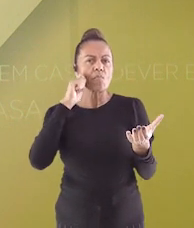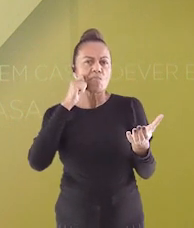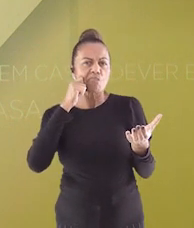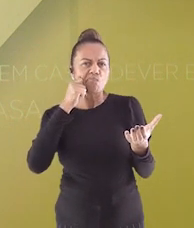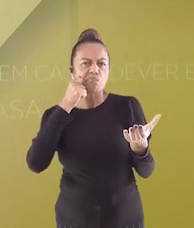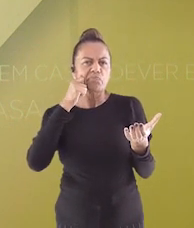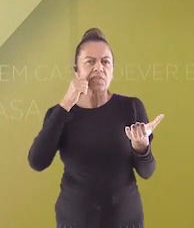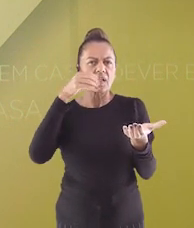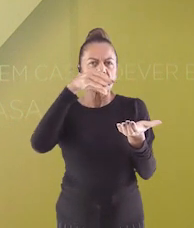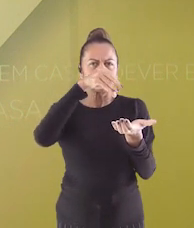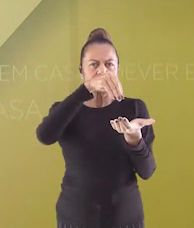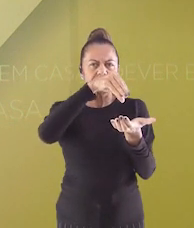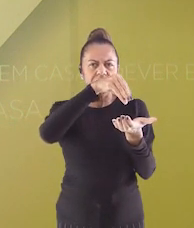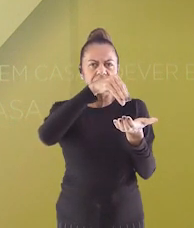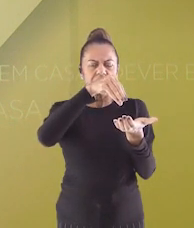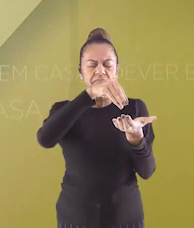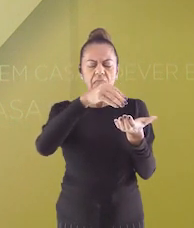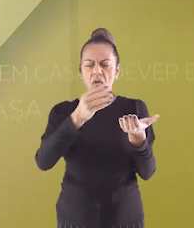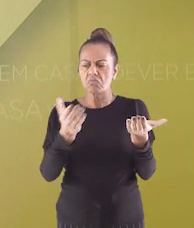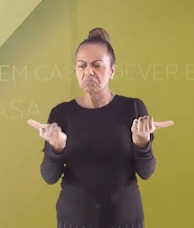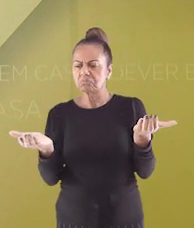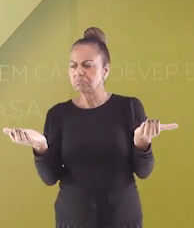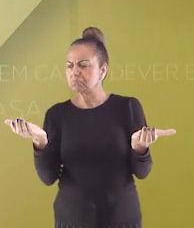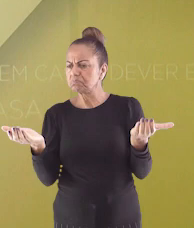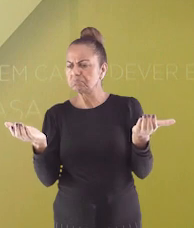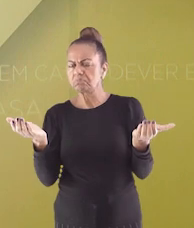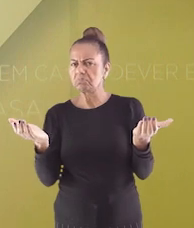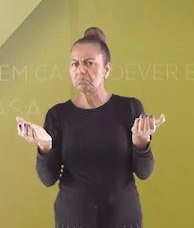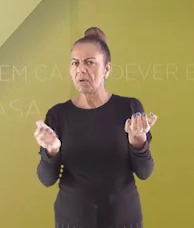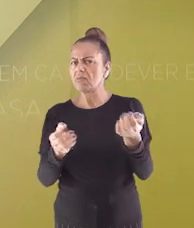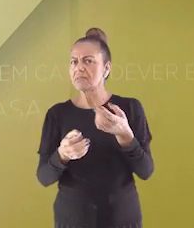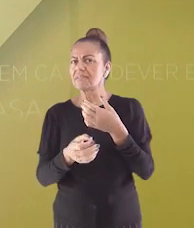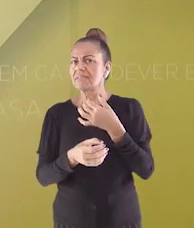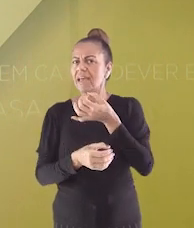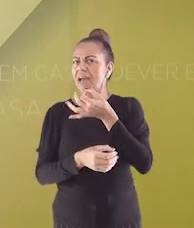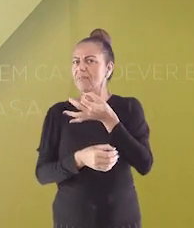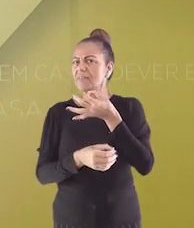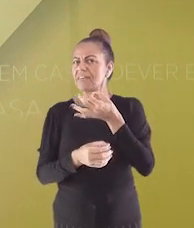acha que pode acontecer? Bom, vamos lá.